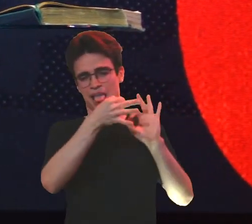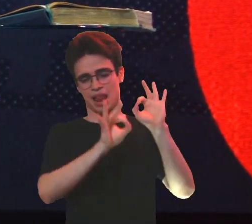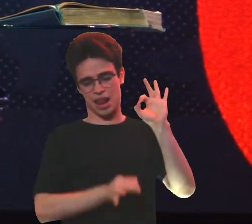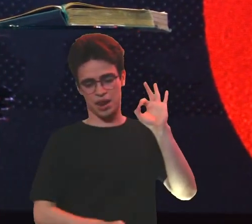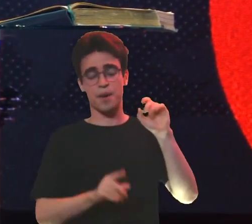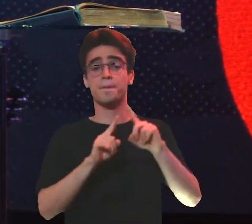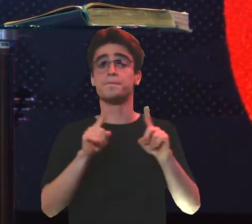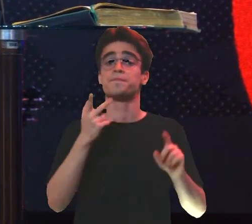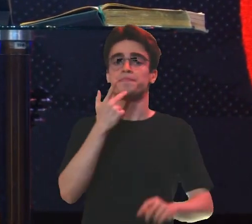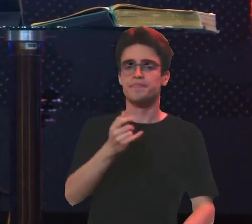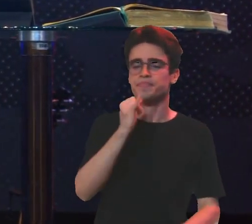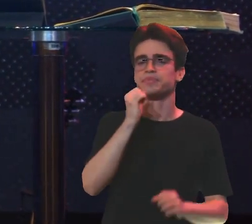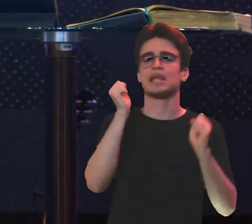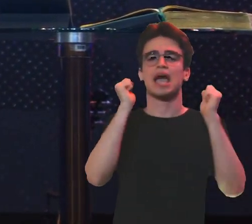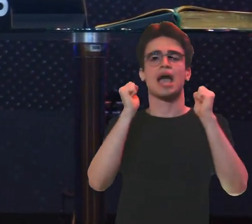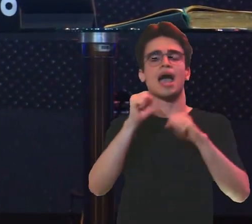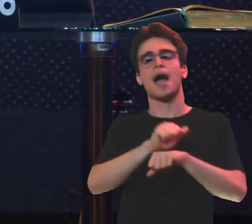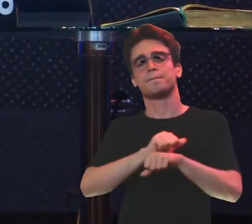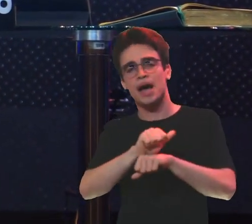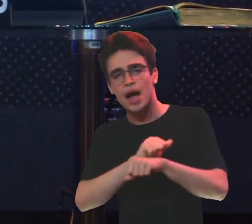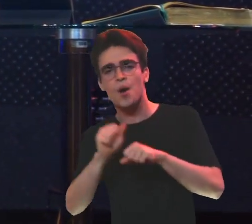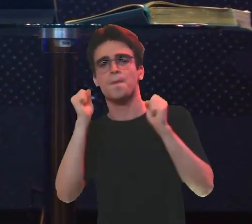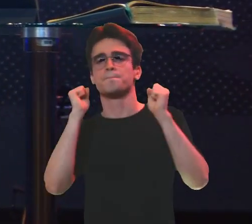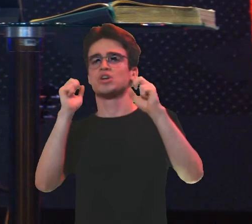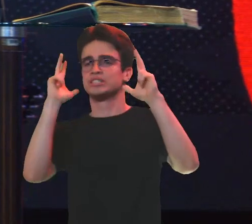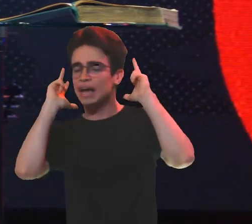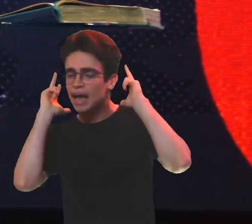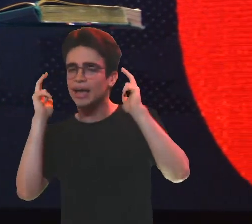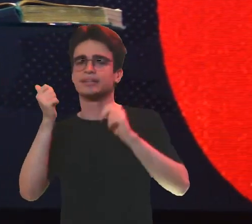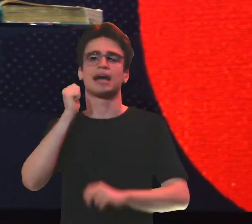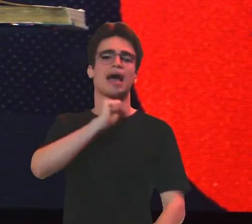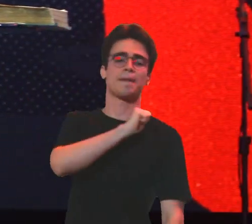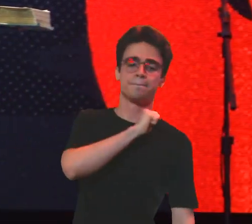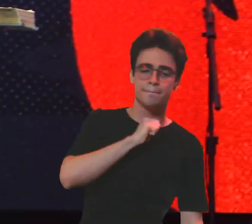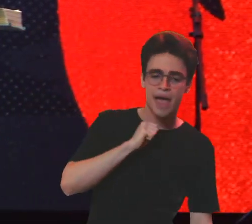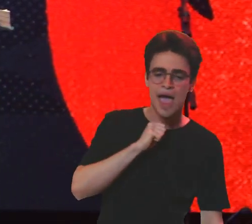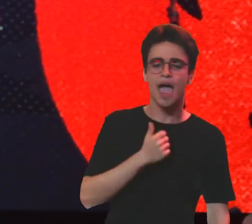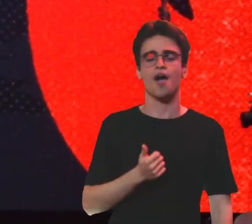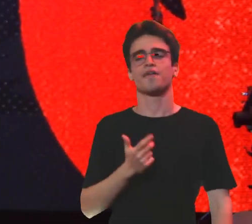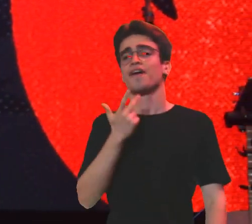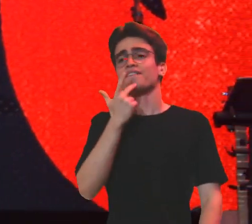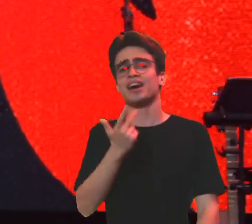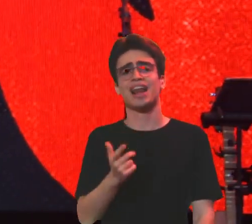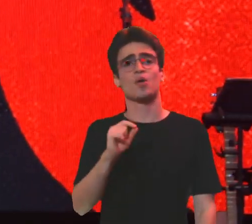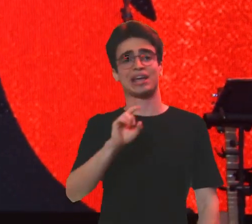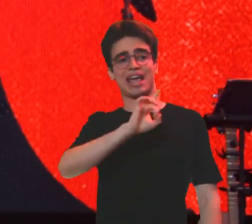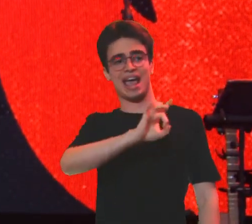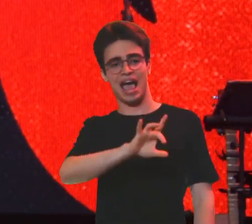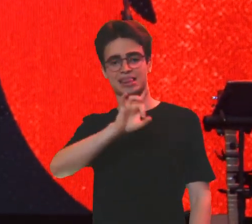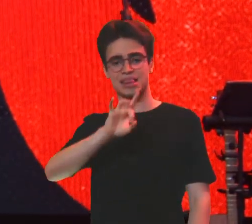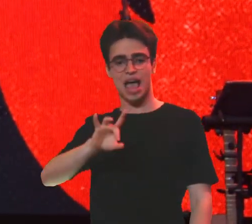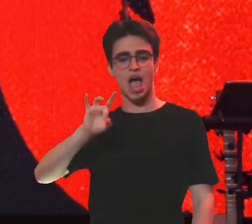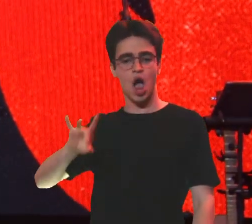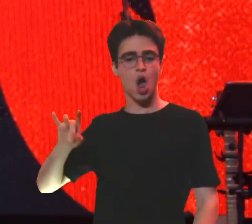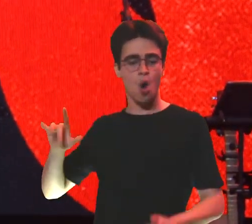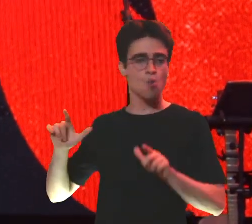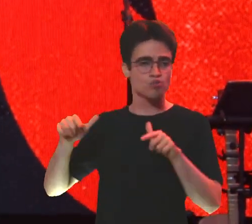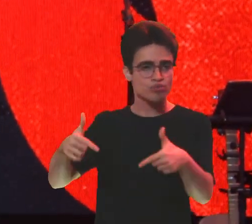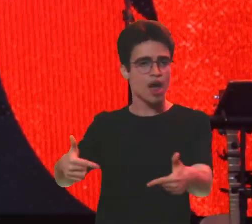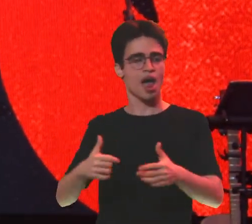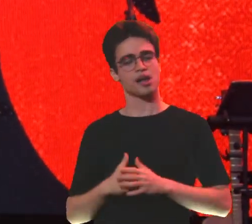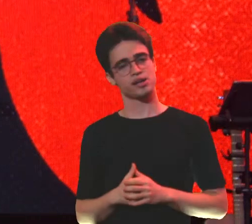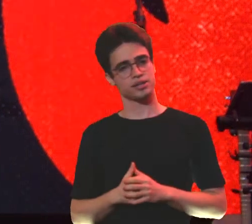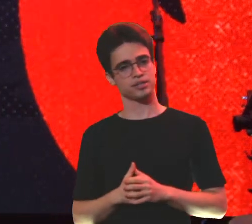a citar Abraão, Moisés, Abel, e começa a falar o que cada um tinha feito. Quando a gente olha